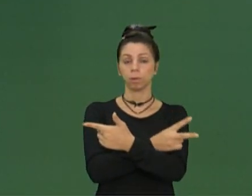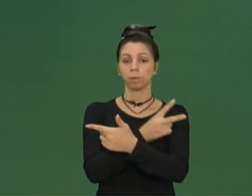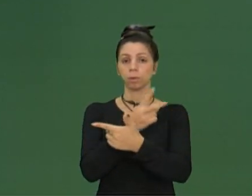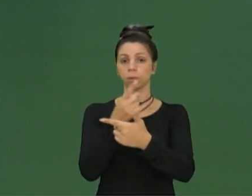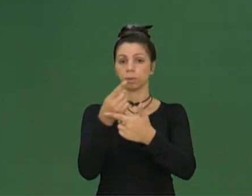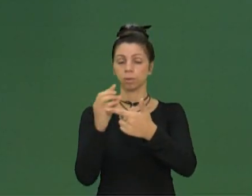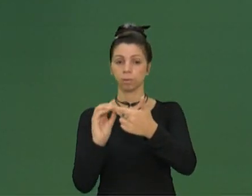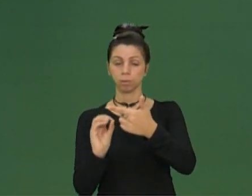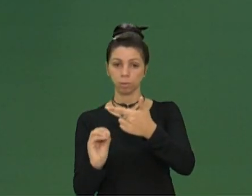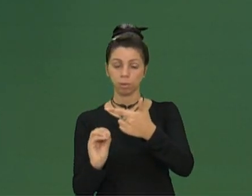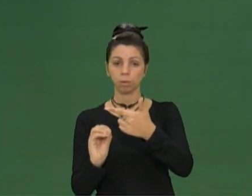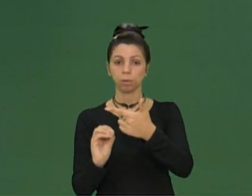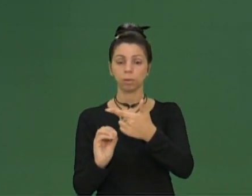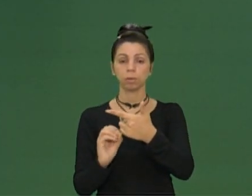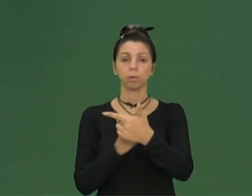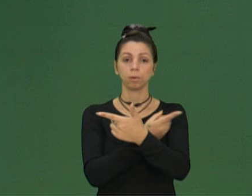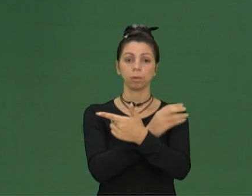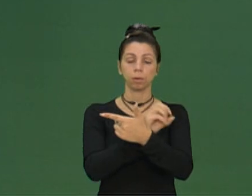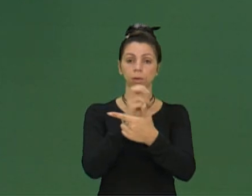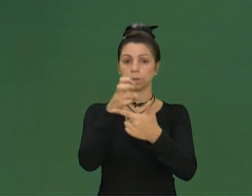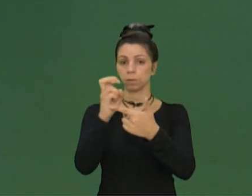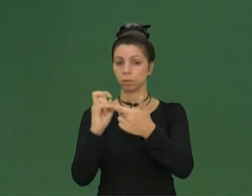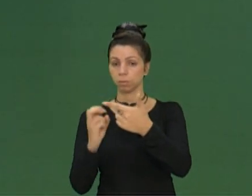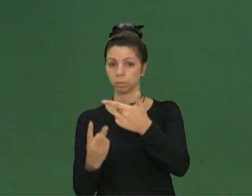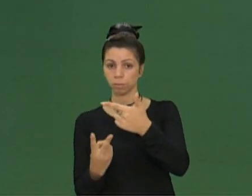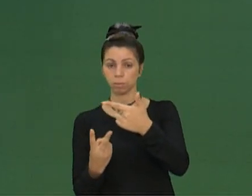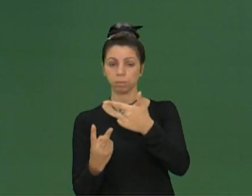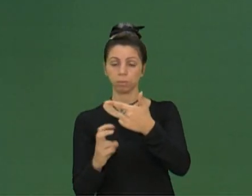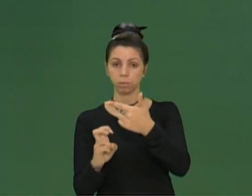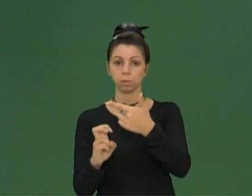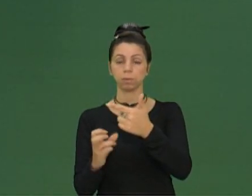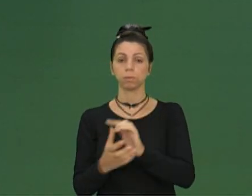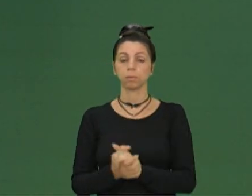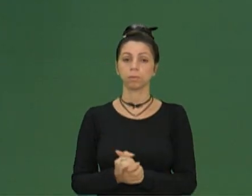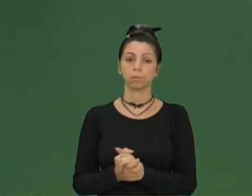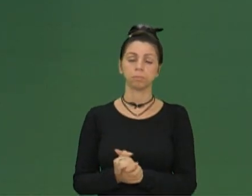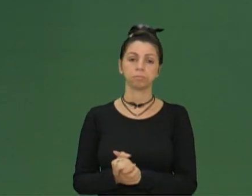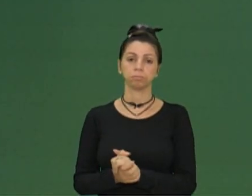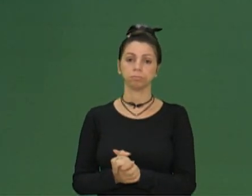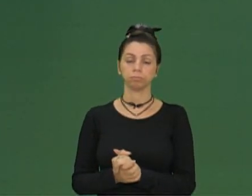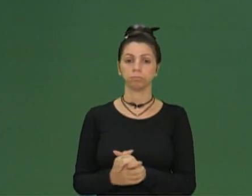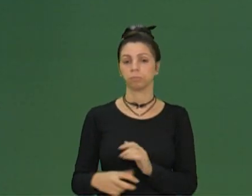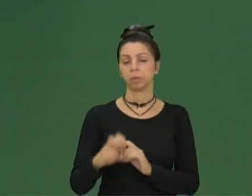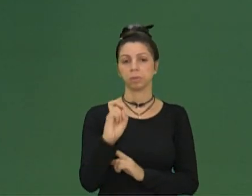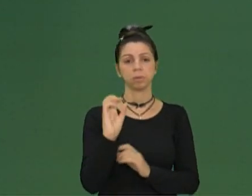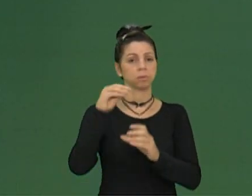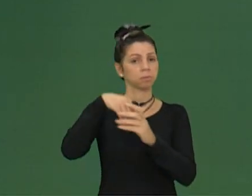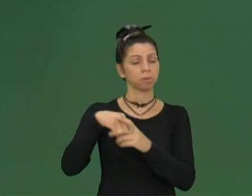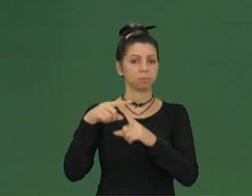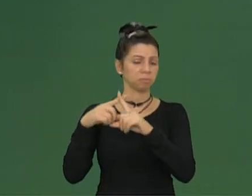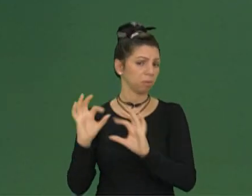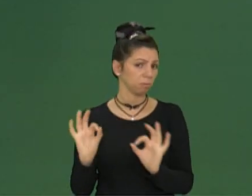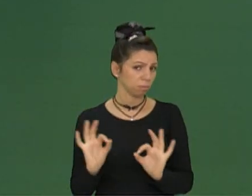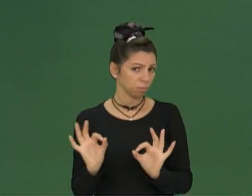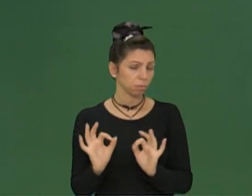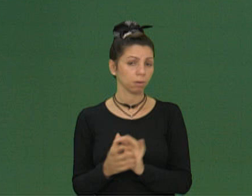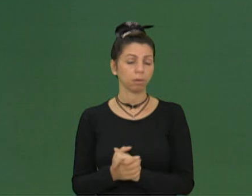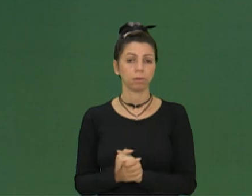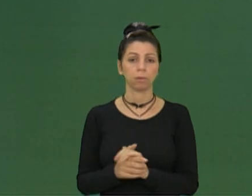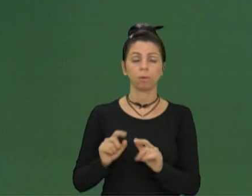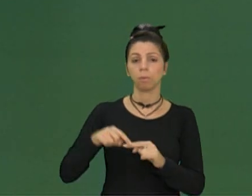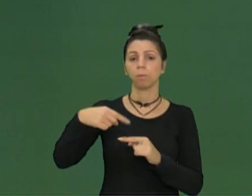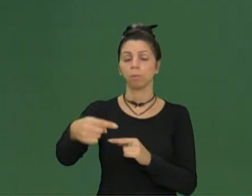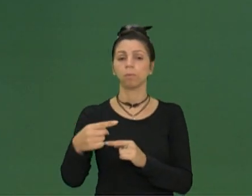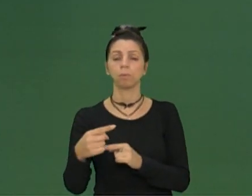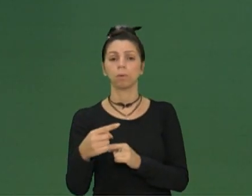10, 10 divididos por 2 é 5, o 5 não tem a tabuada do 2, não tem a tabuada do 3, tem o próximo número primo,